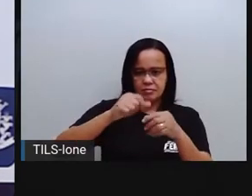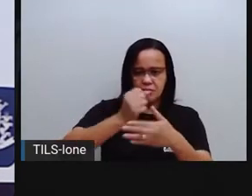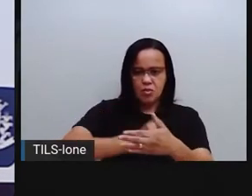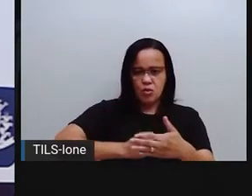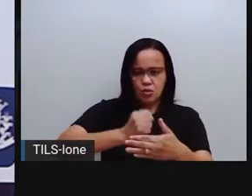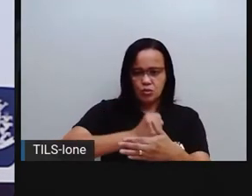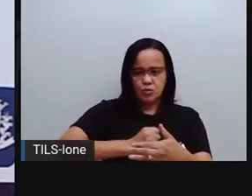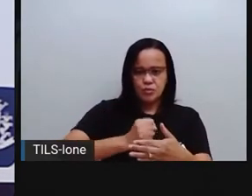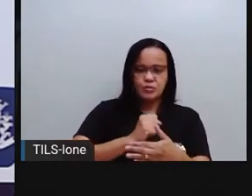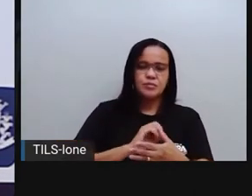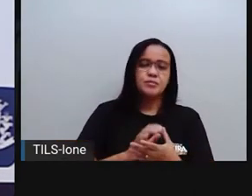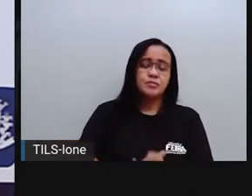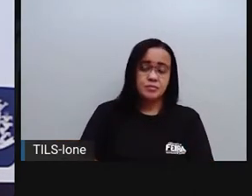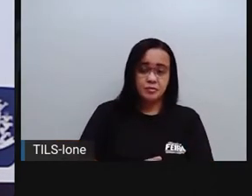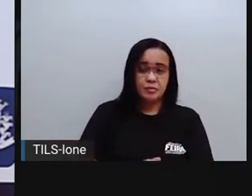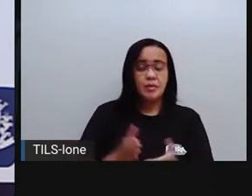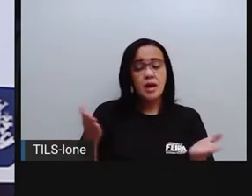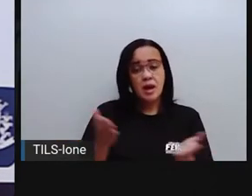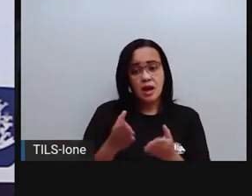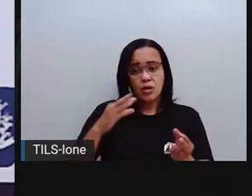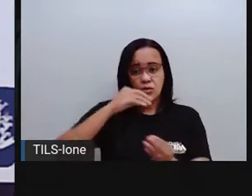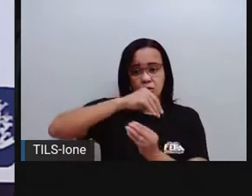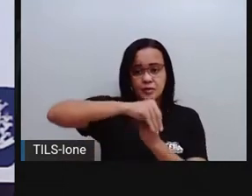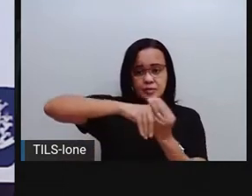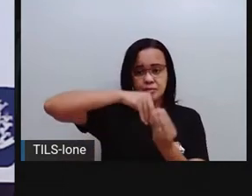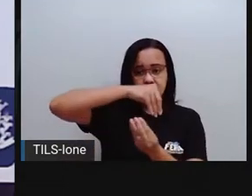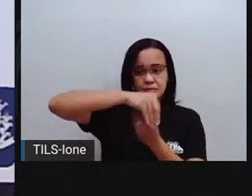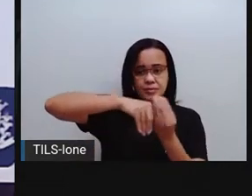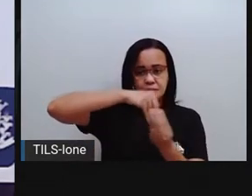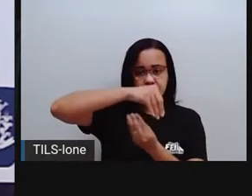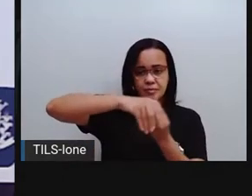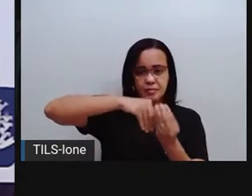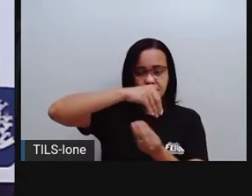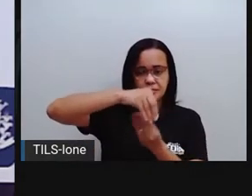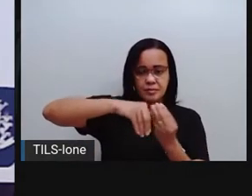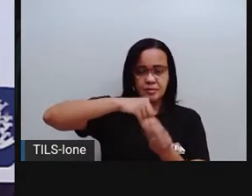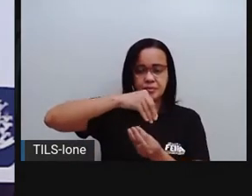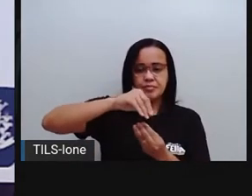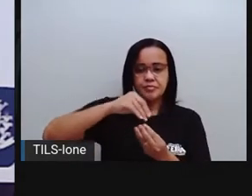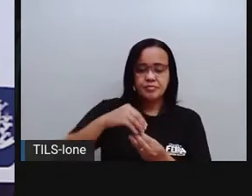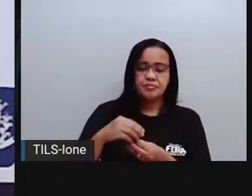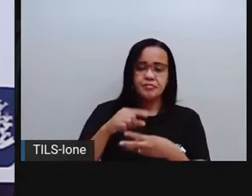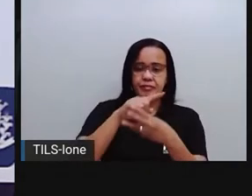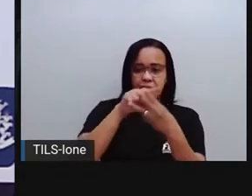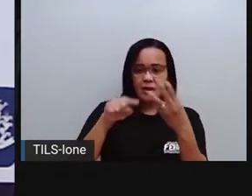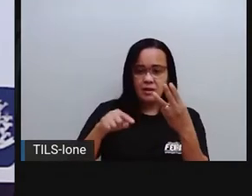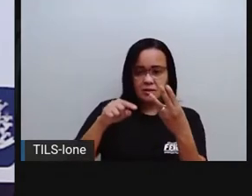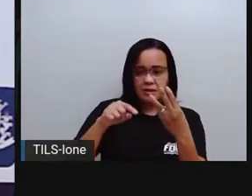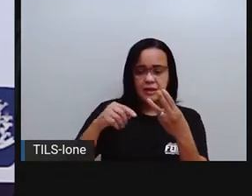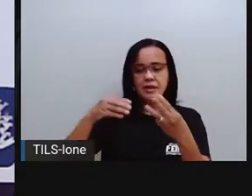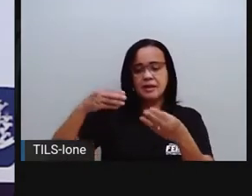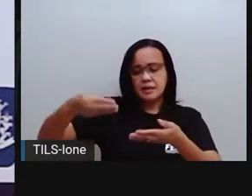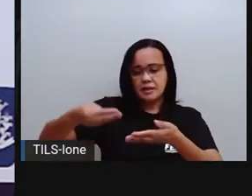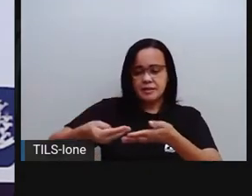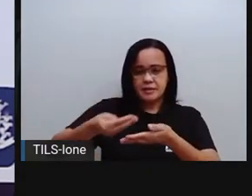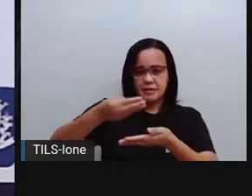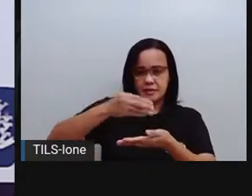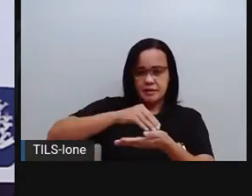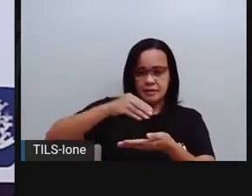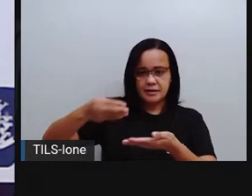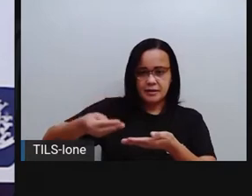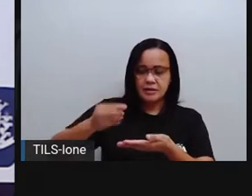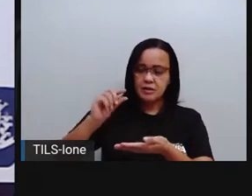E aí, agora a gente vai misturar com sal. A gente vai precisar de 3 colheres de sal. Já colocou aqui, eu vou